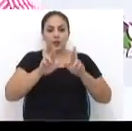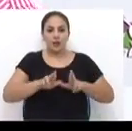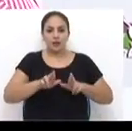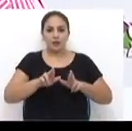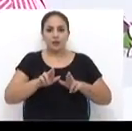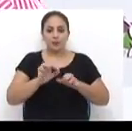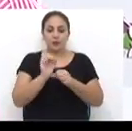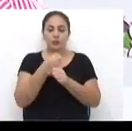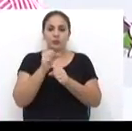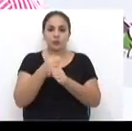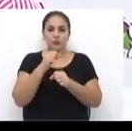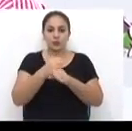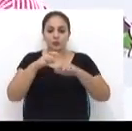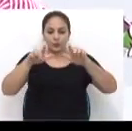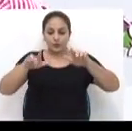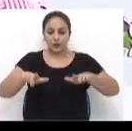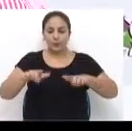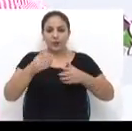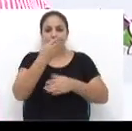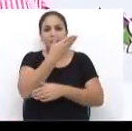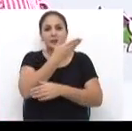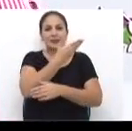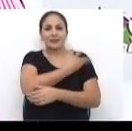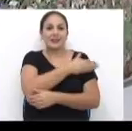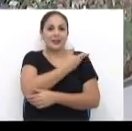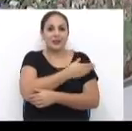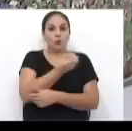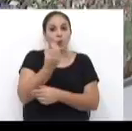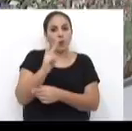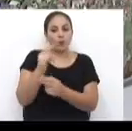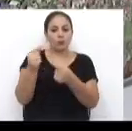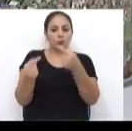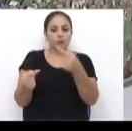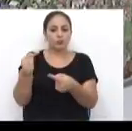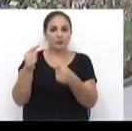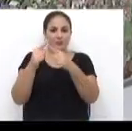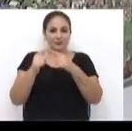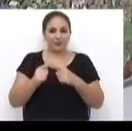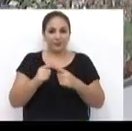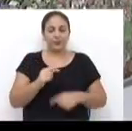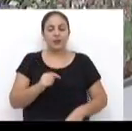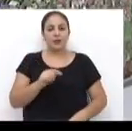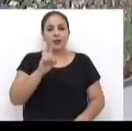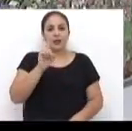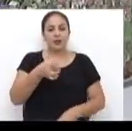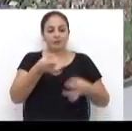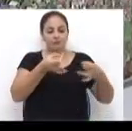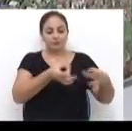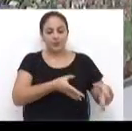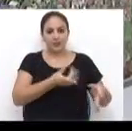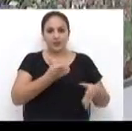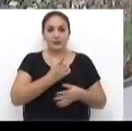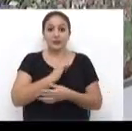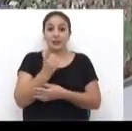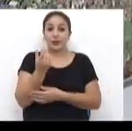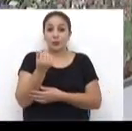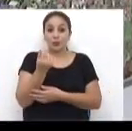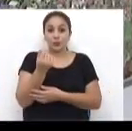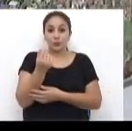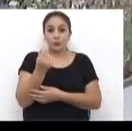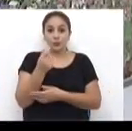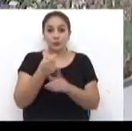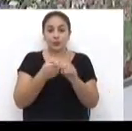para construir pistas para treinos e competições. Um parque que está abandonado, está deixado de lado, tem um